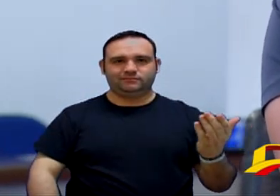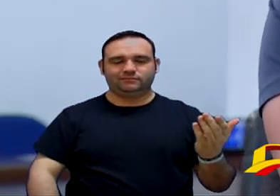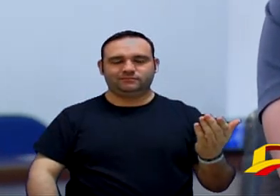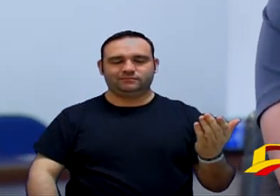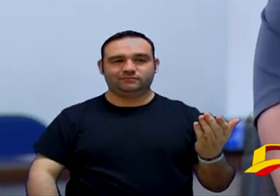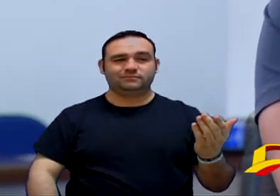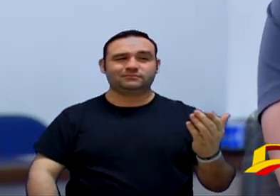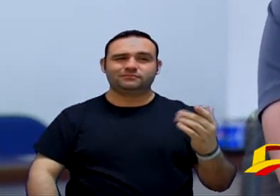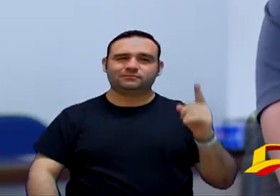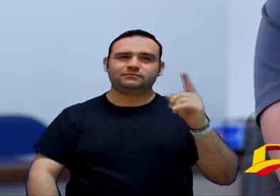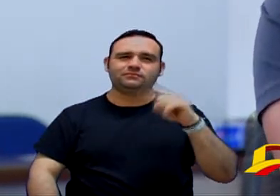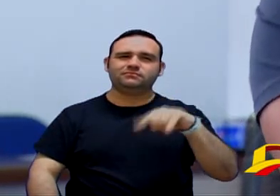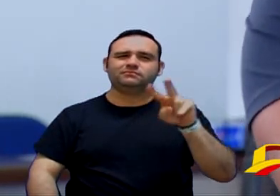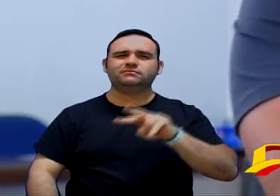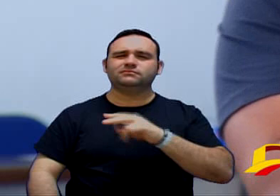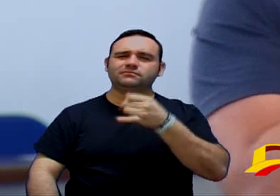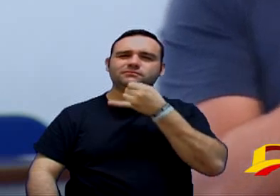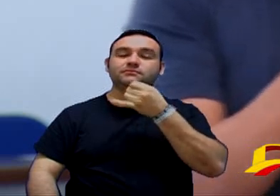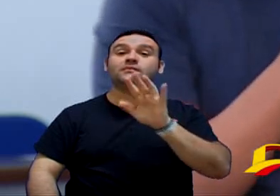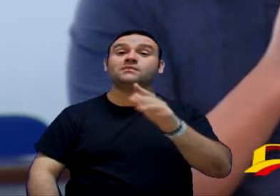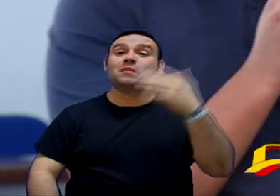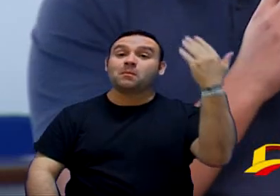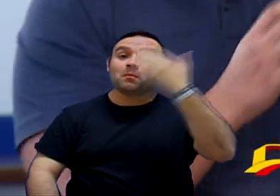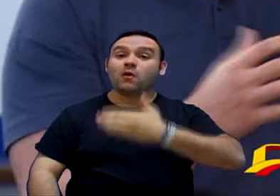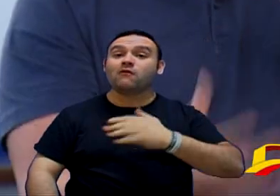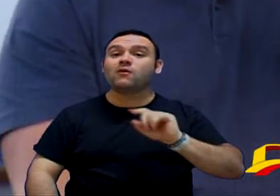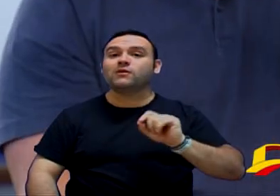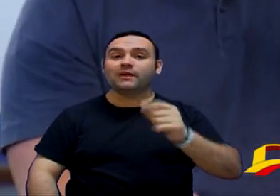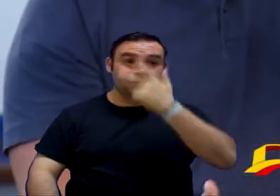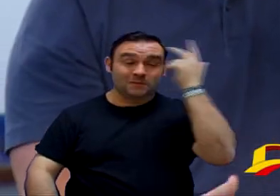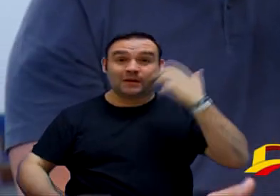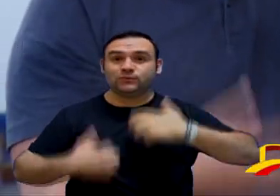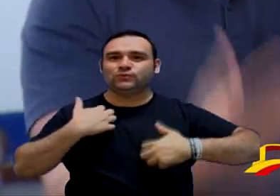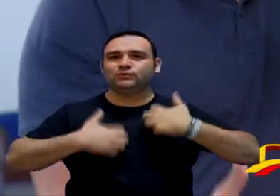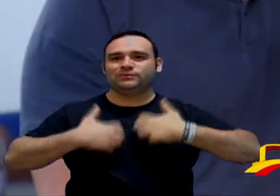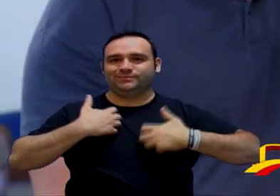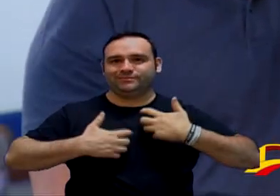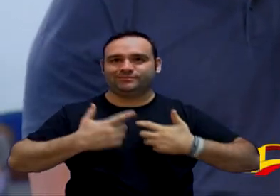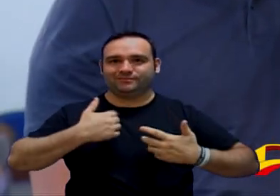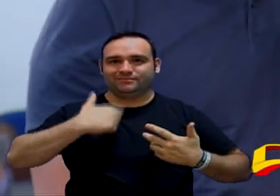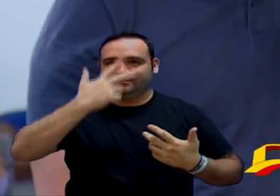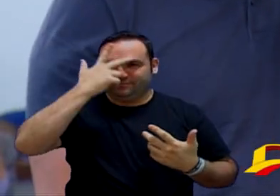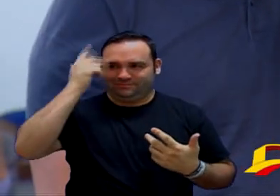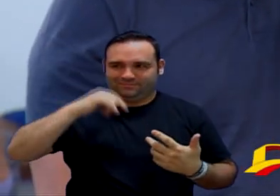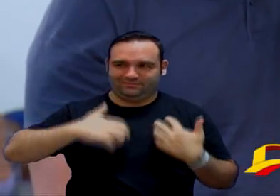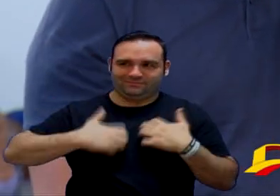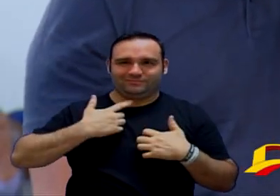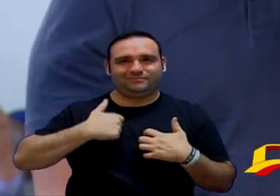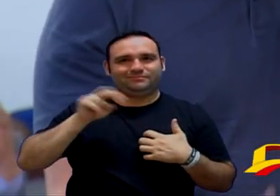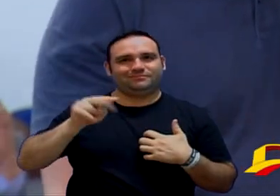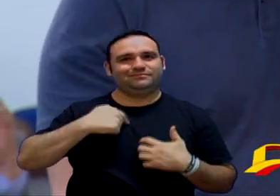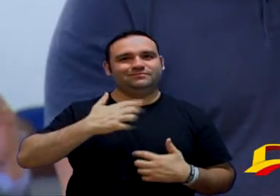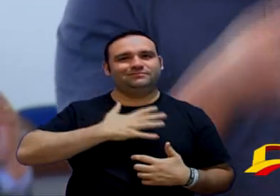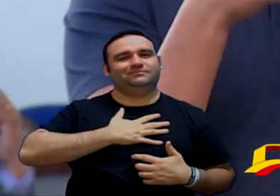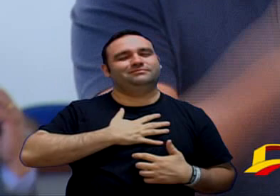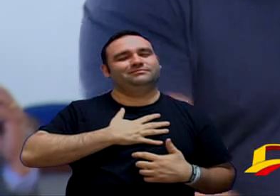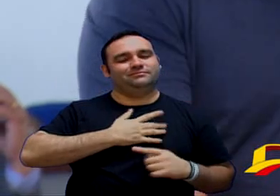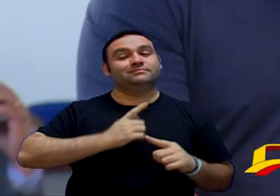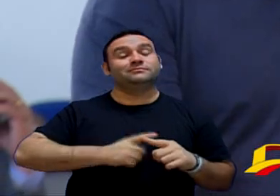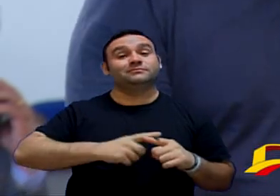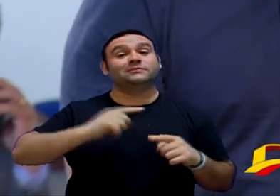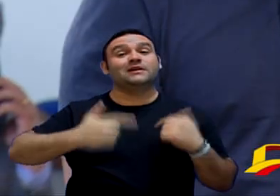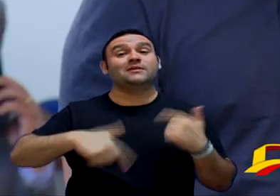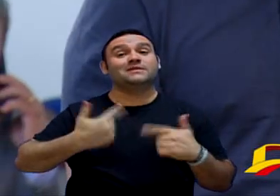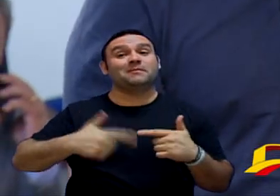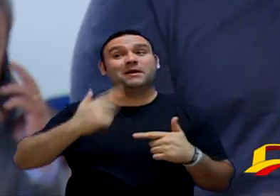isso é muito triste mas mostra para um outro lado desespero e eu gosto de ver quando tá desesperada eu gosto de ver sabe porque